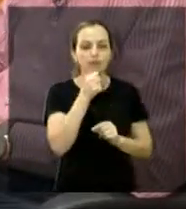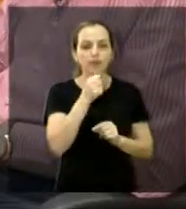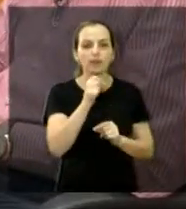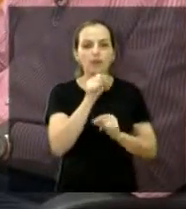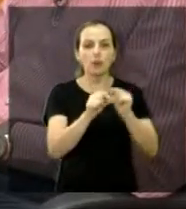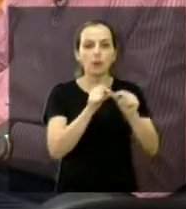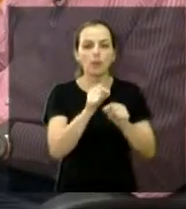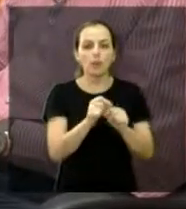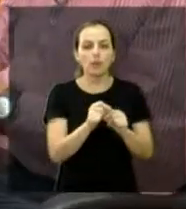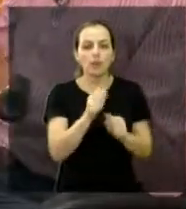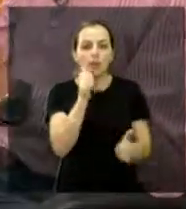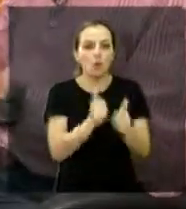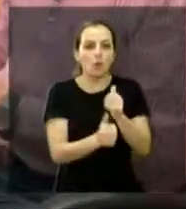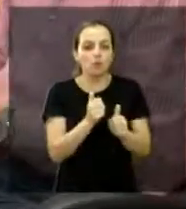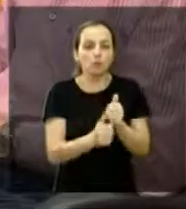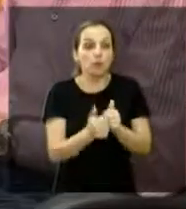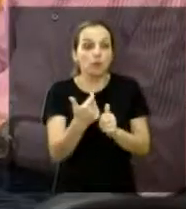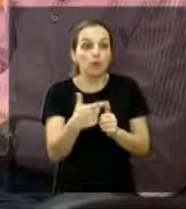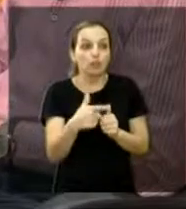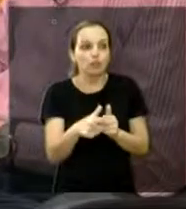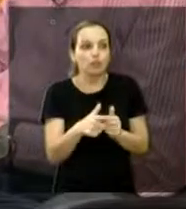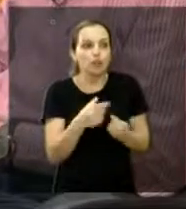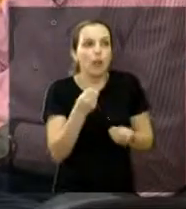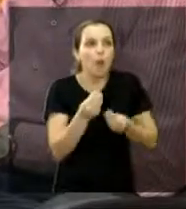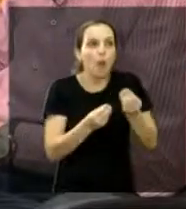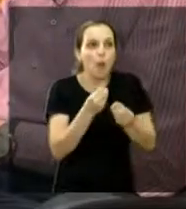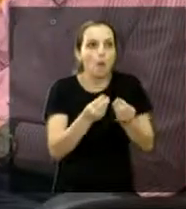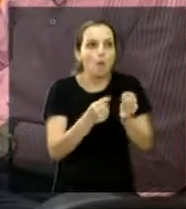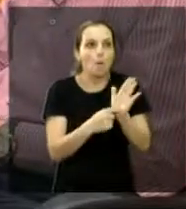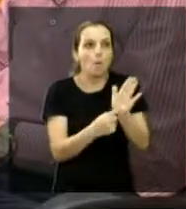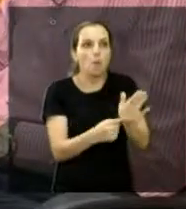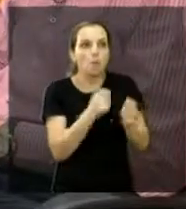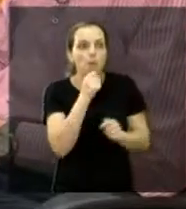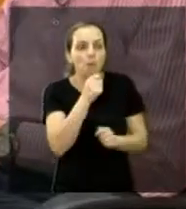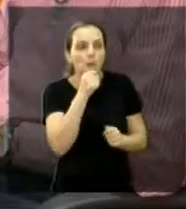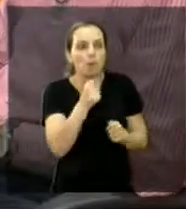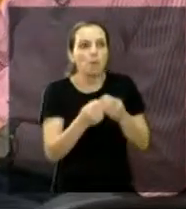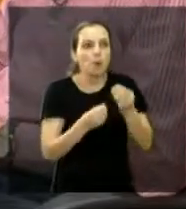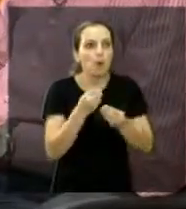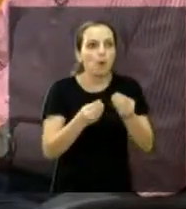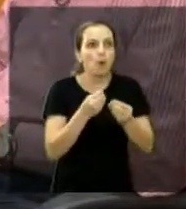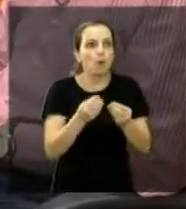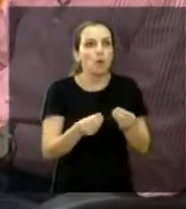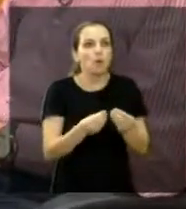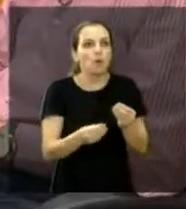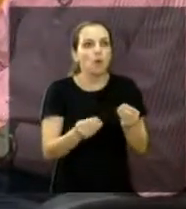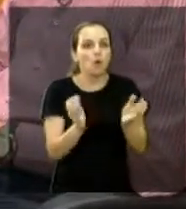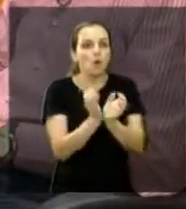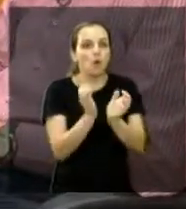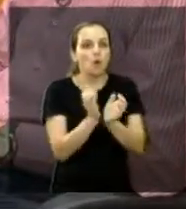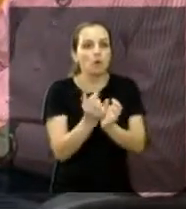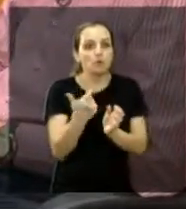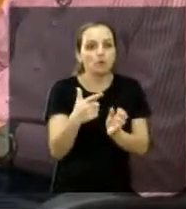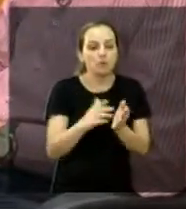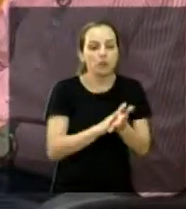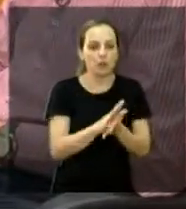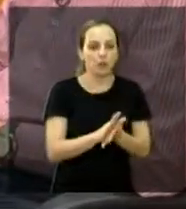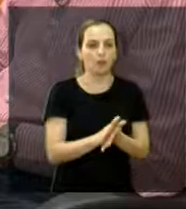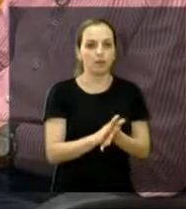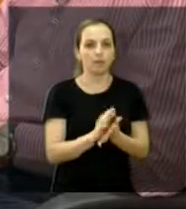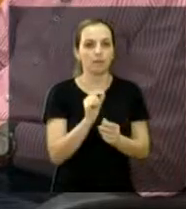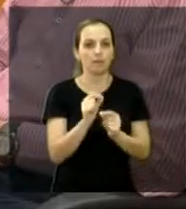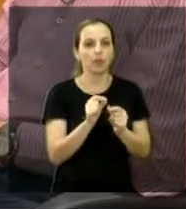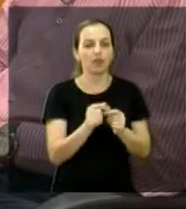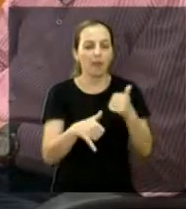de um jogo que não tinha que narrar. Não tinha que narrar porque não conseguiu ligar a linha e tal. Exatamente. E aí você fez uma brincadeira, porque do outro lado